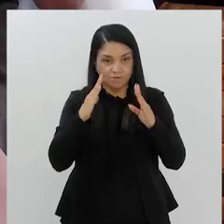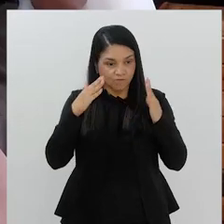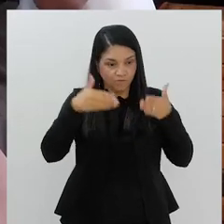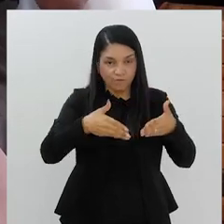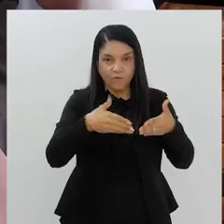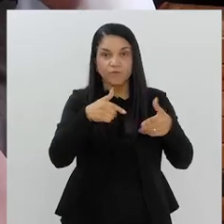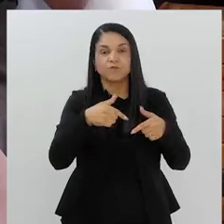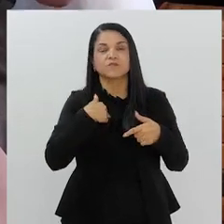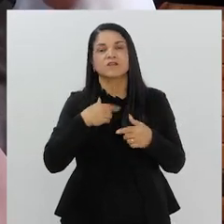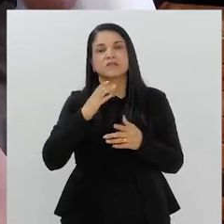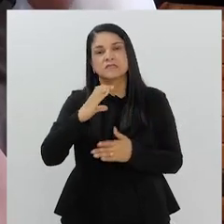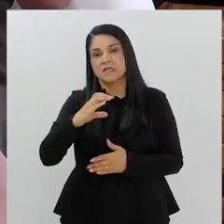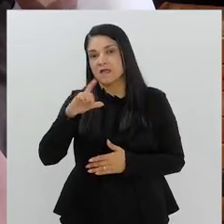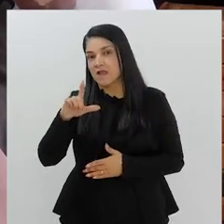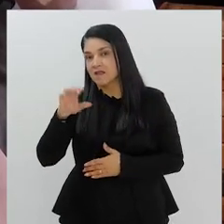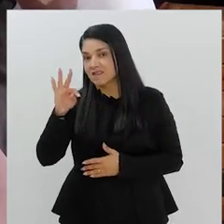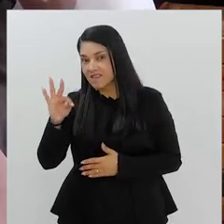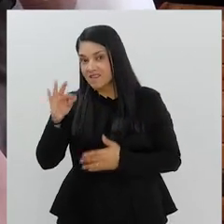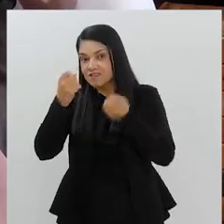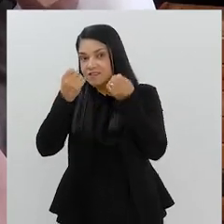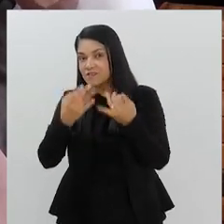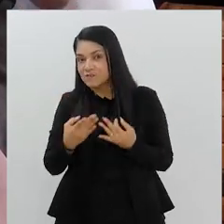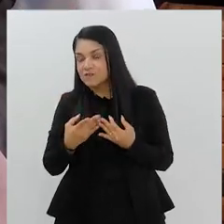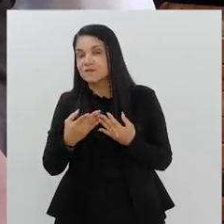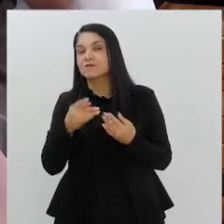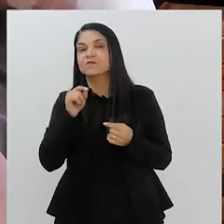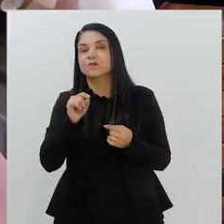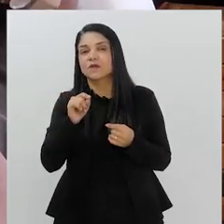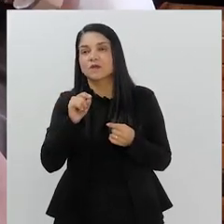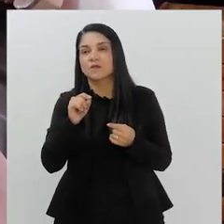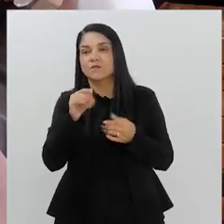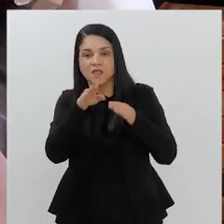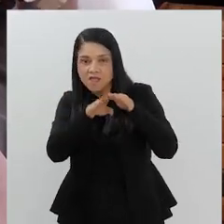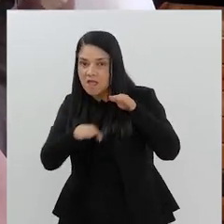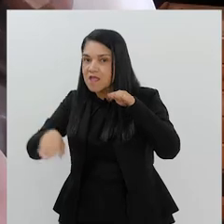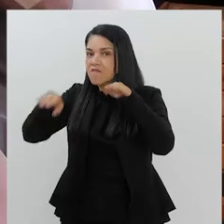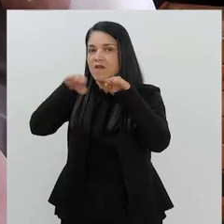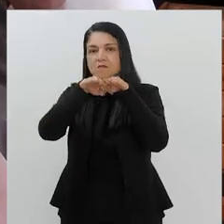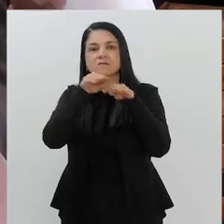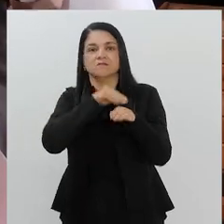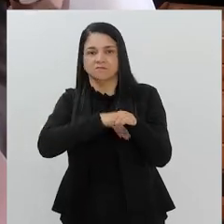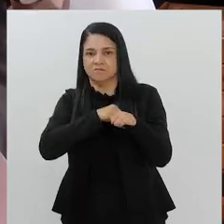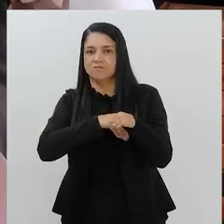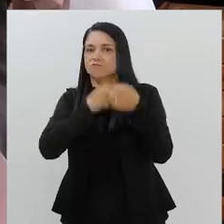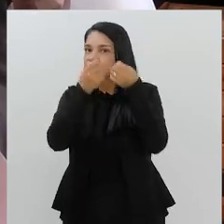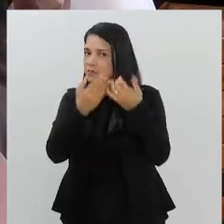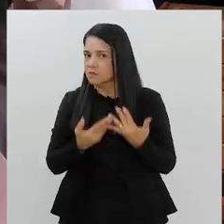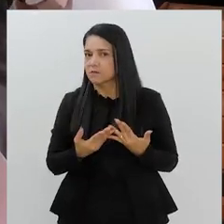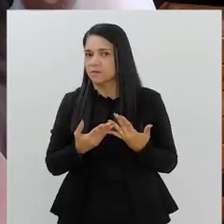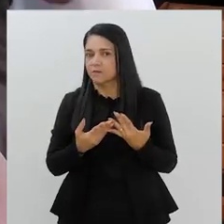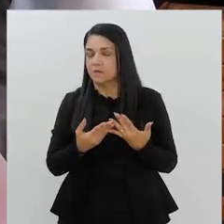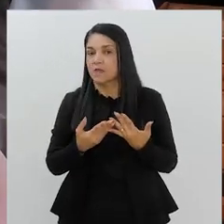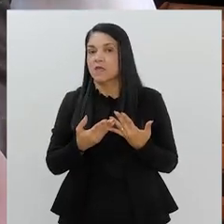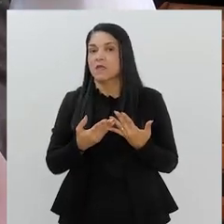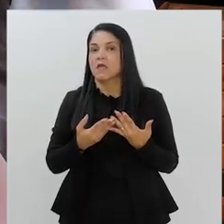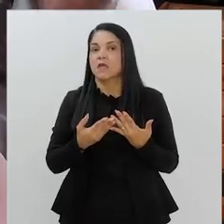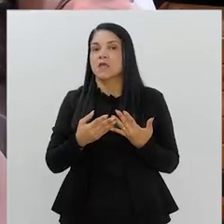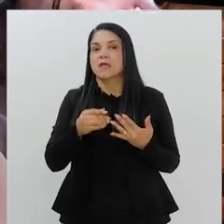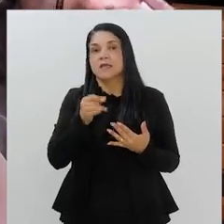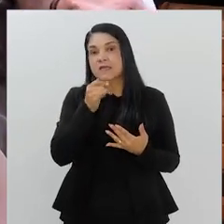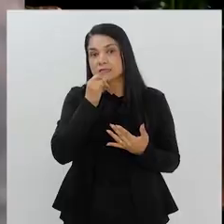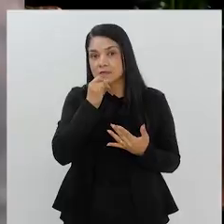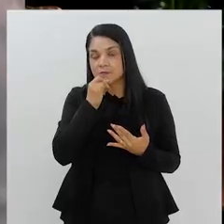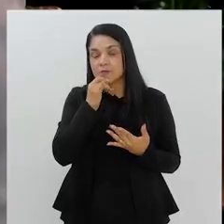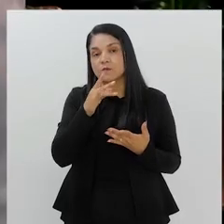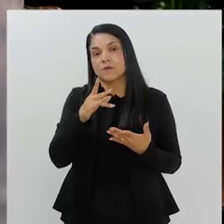CLT já de muito tempo né fala sobre a questão da equivalência salarial né aliás entre os